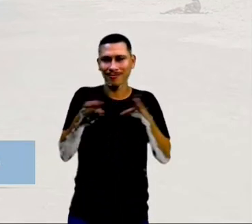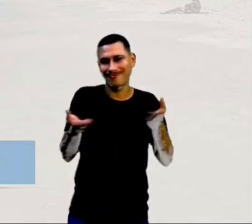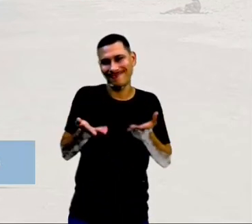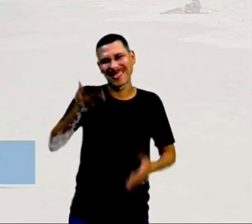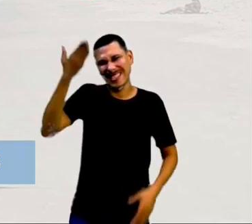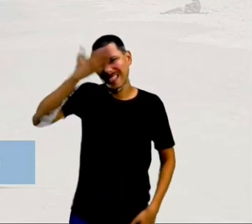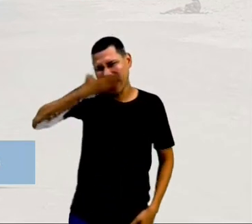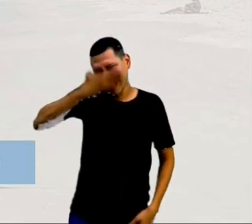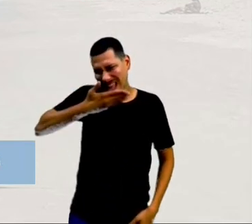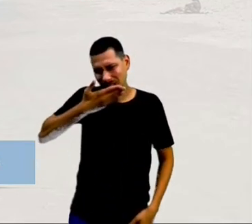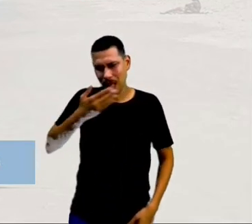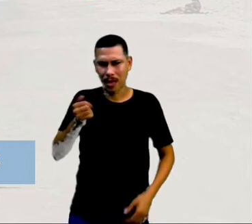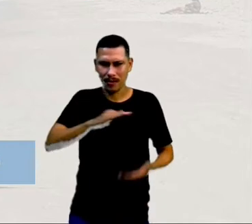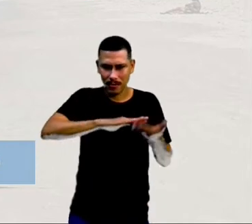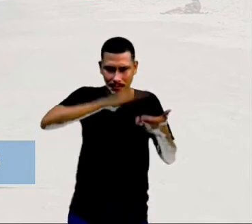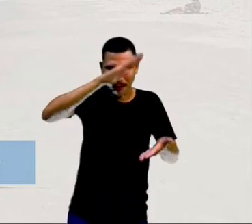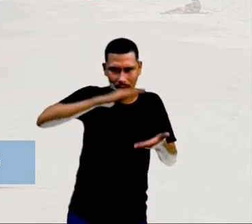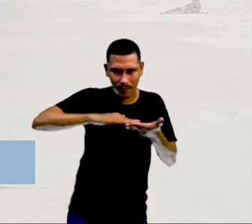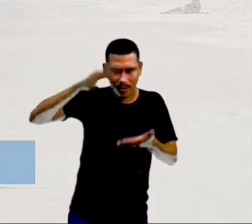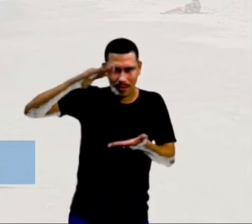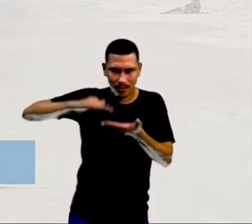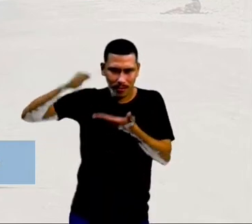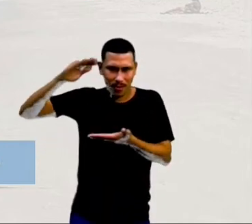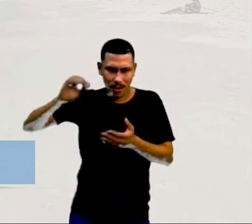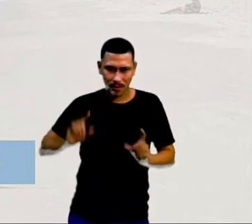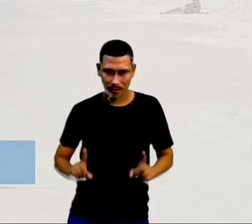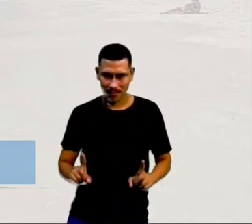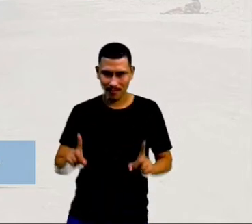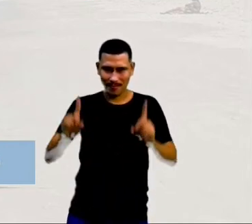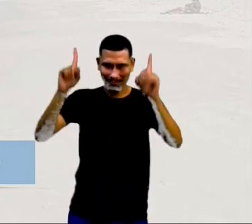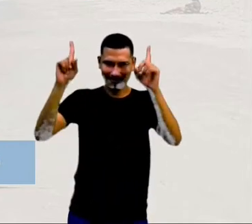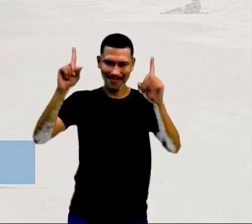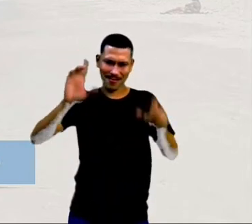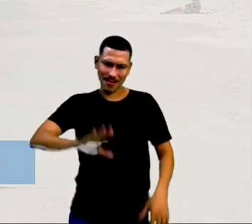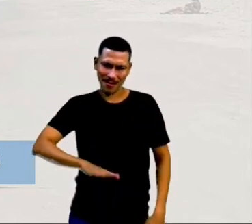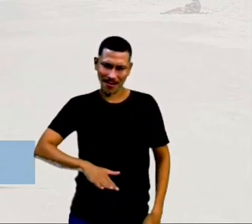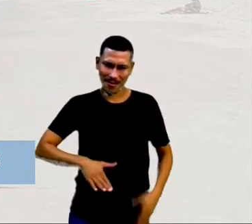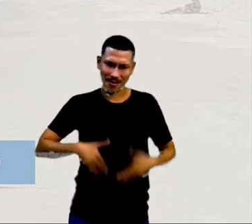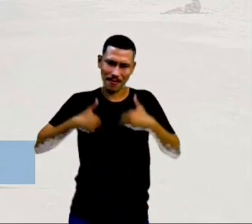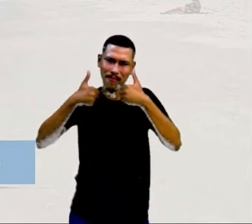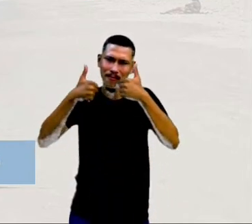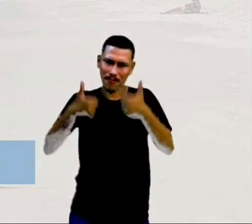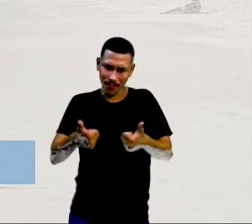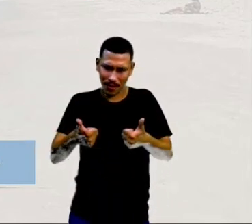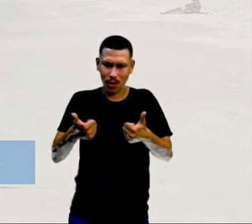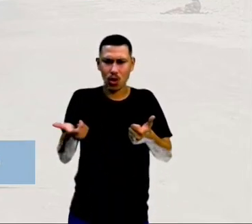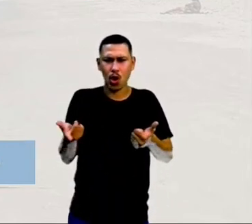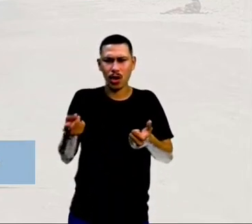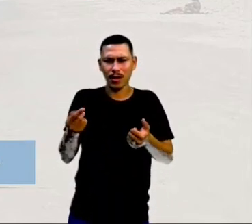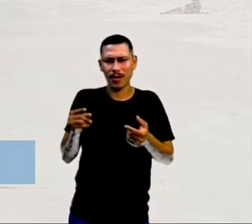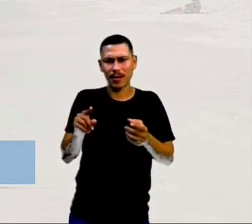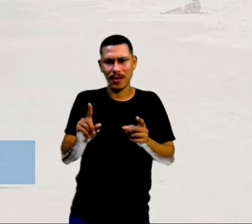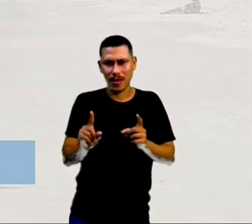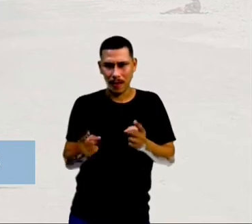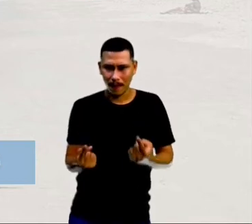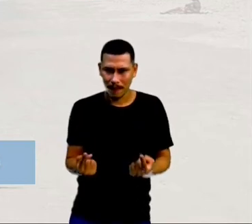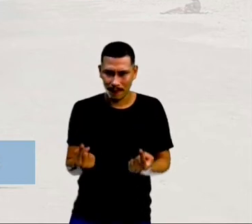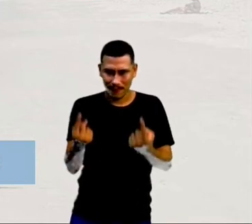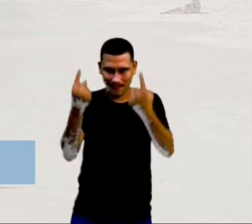essas grandezas elas são proporcionais. E melhor ainda dizer que elas são